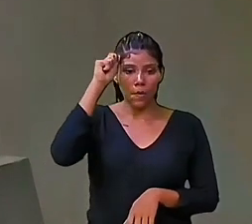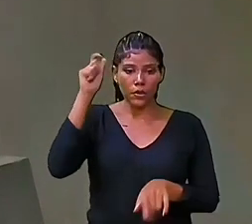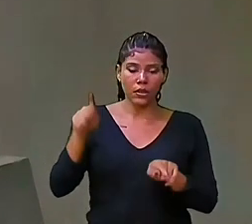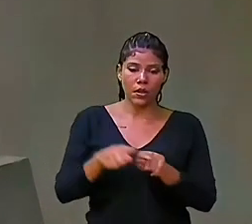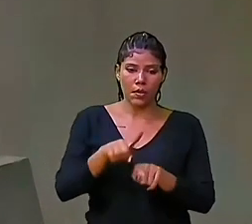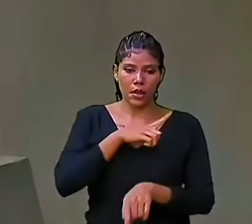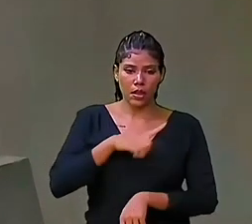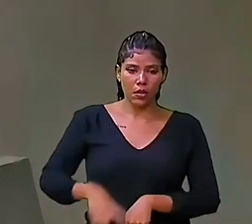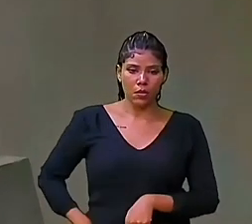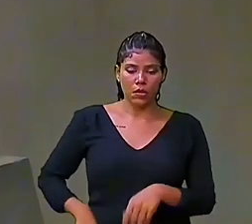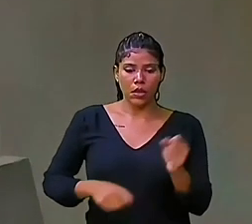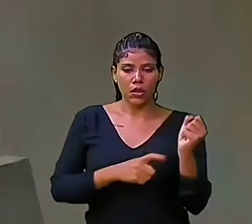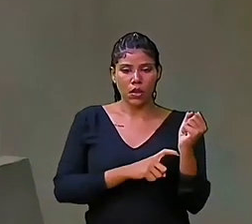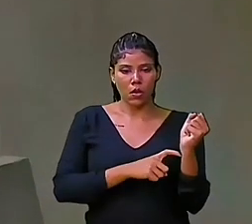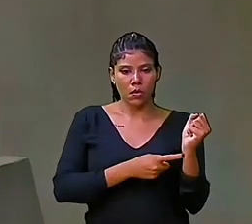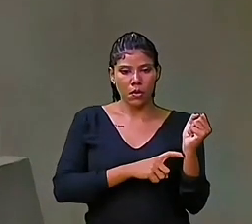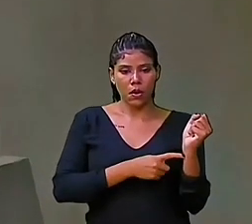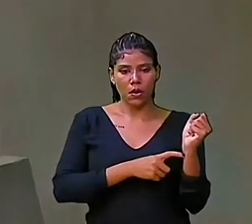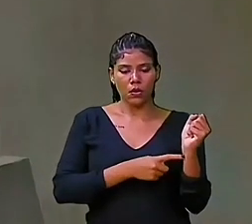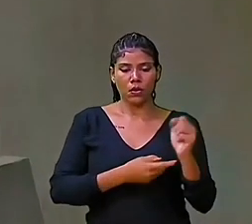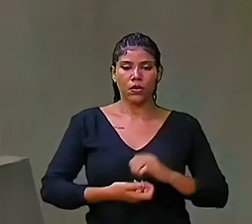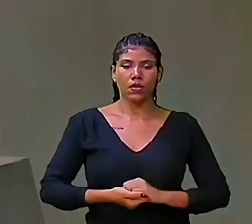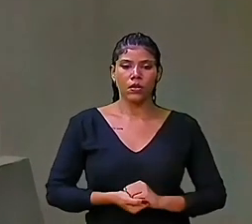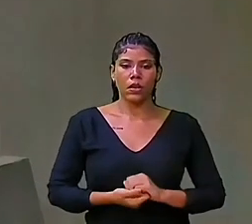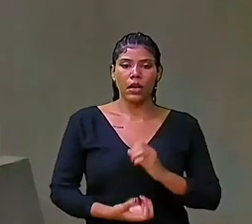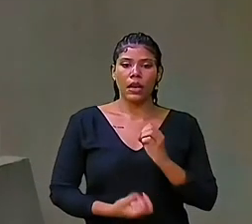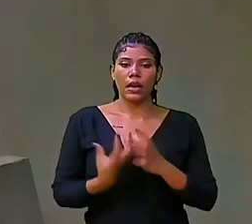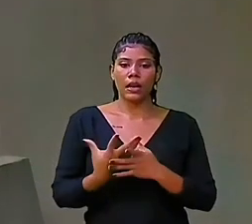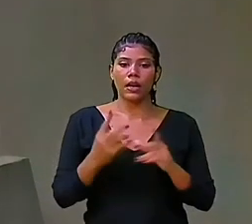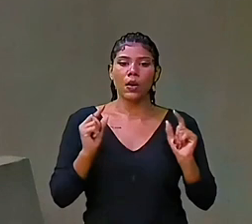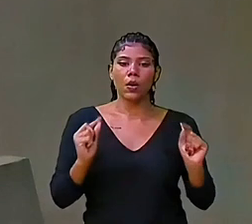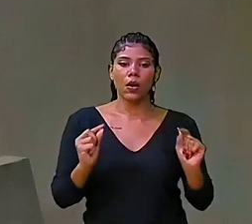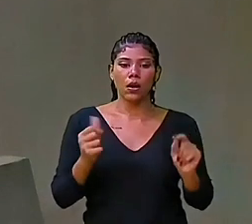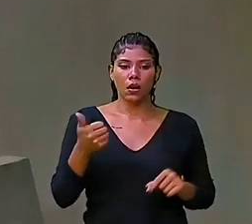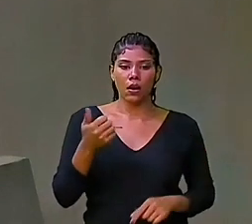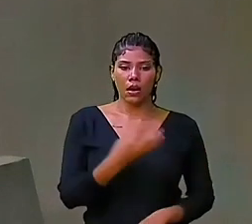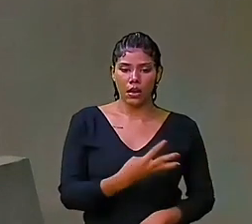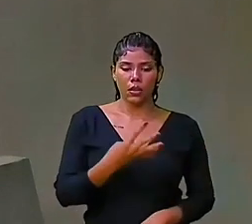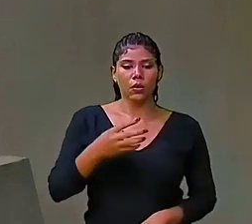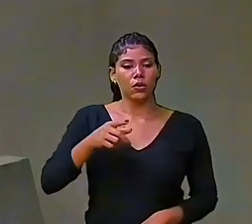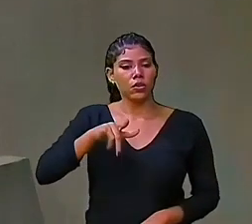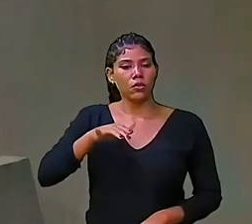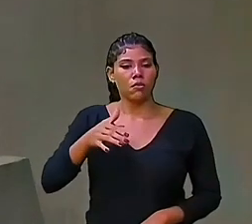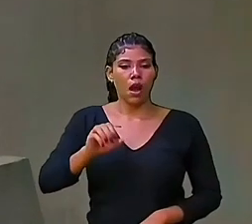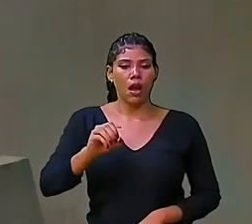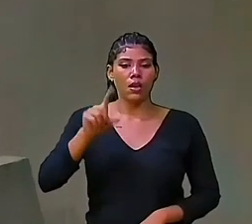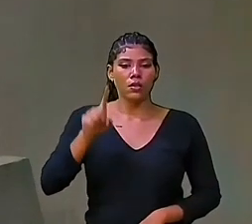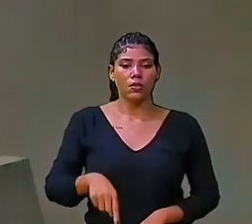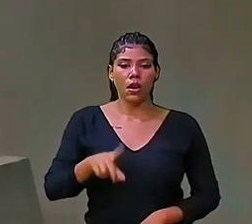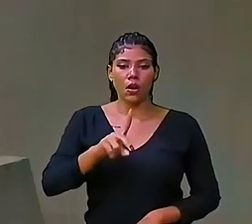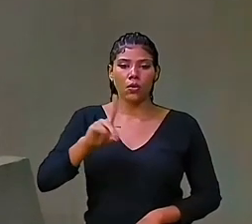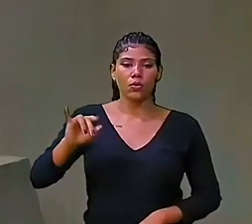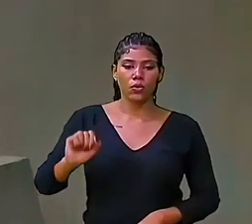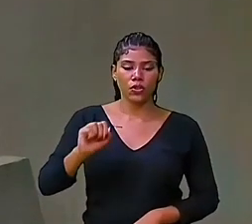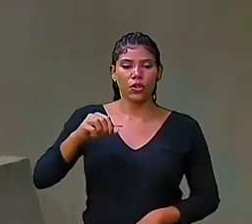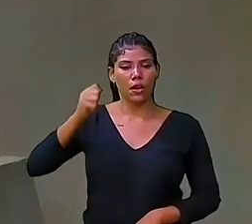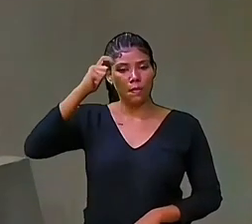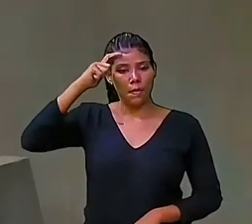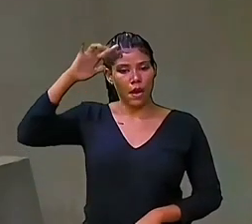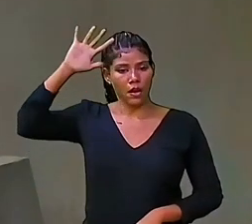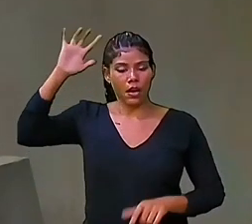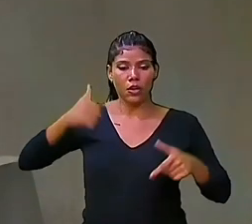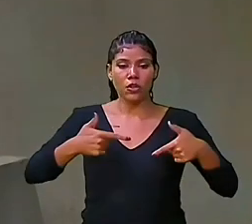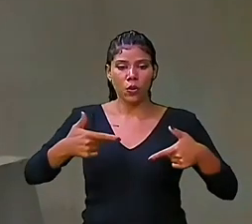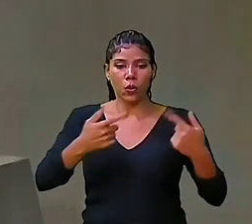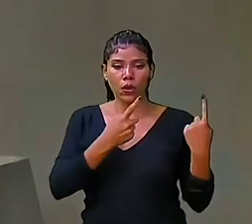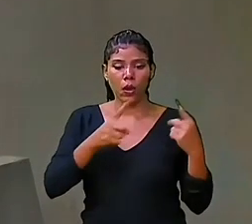então deputado Eumano Freitas, institui o 14 de março como o Dia Marielle de Enfrentamento à